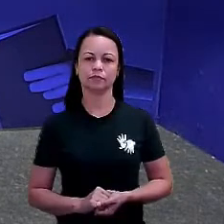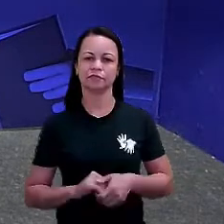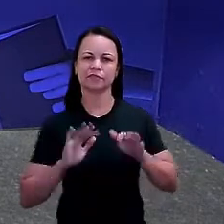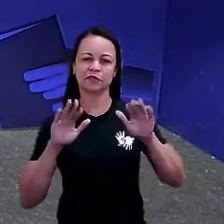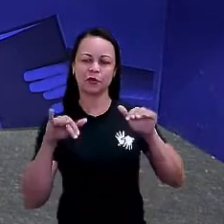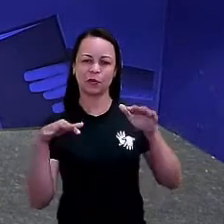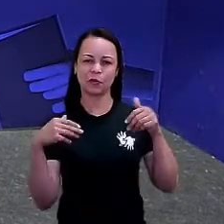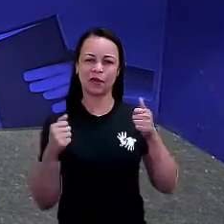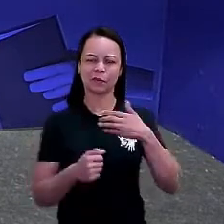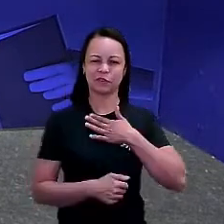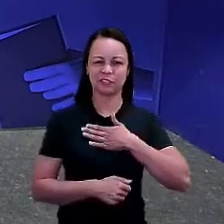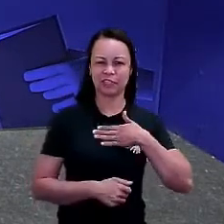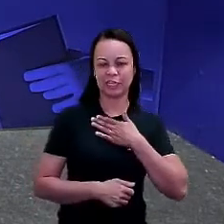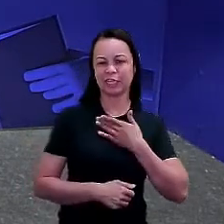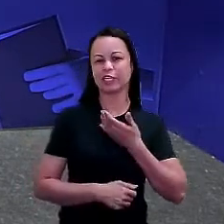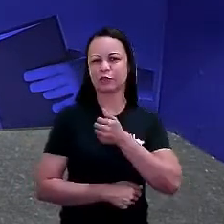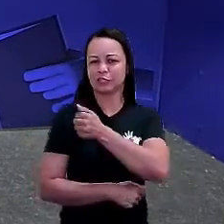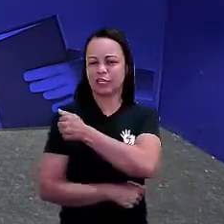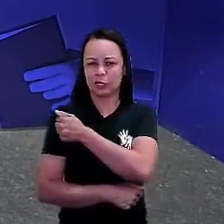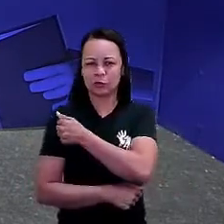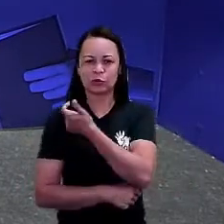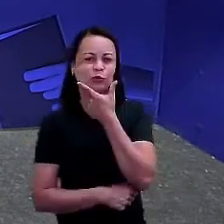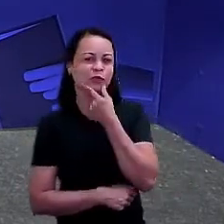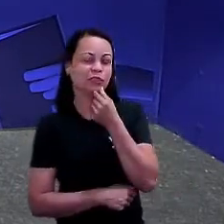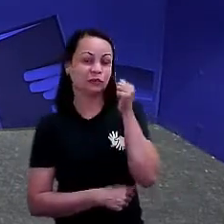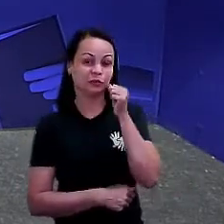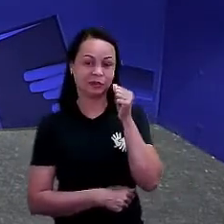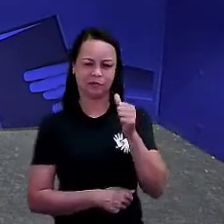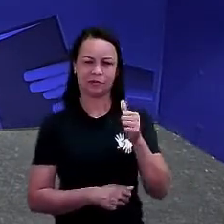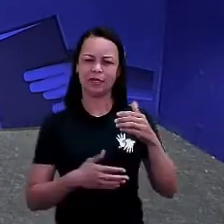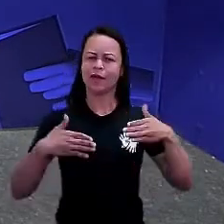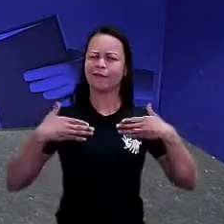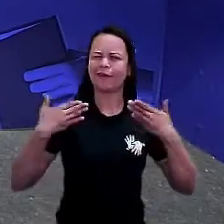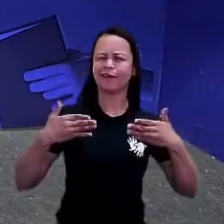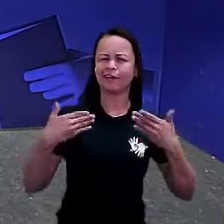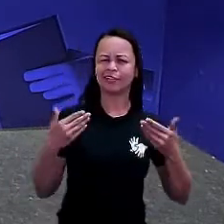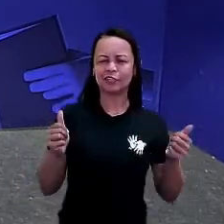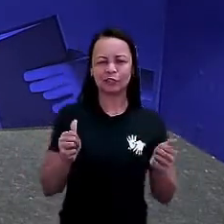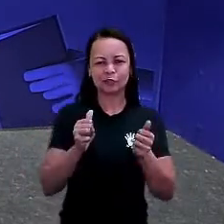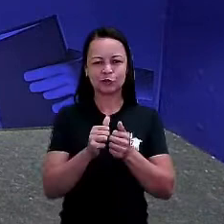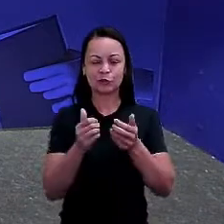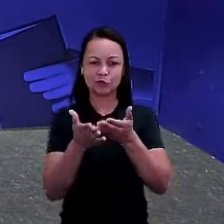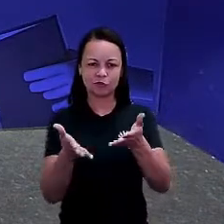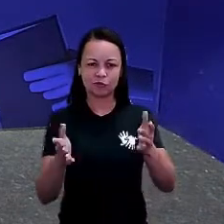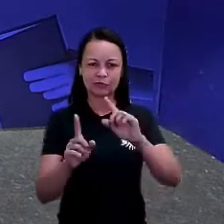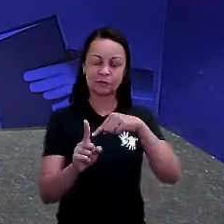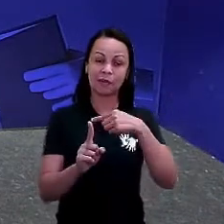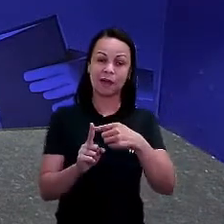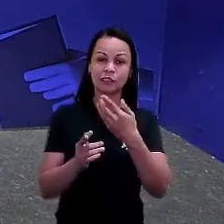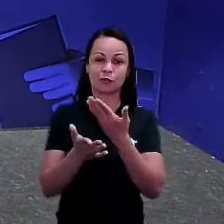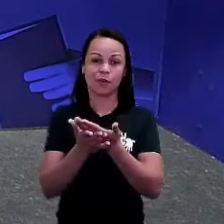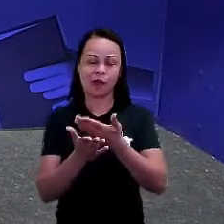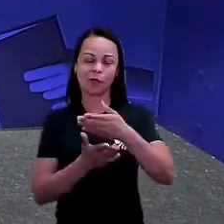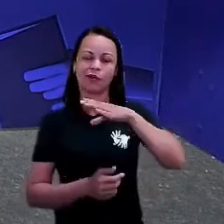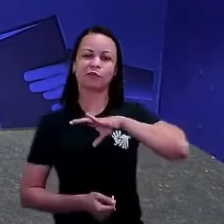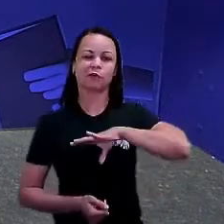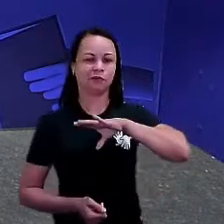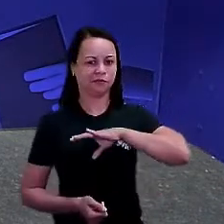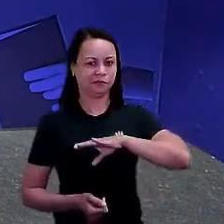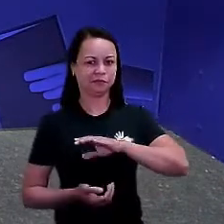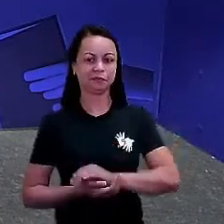Olá, meus queridos alunos, minhas queridas alunas. Que alegria estar aqui com vocês em mais uma aula de língua